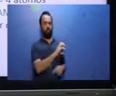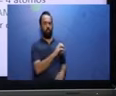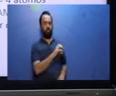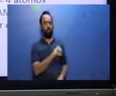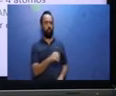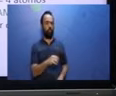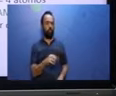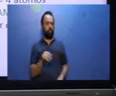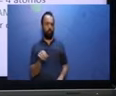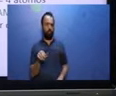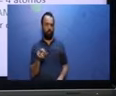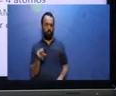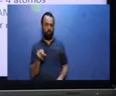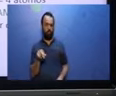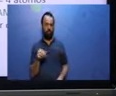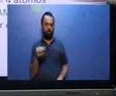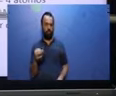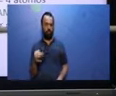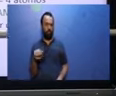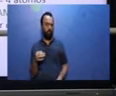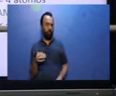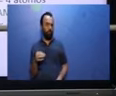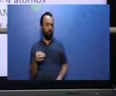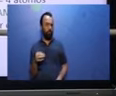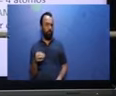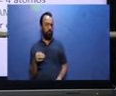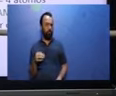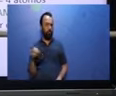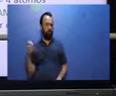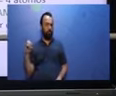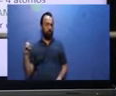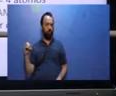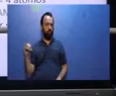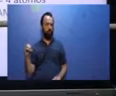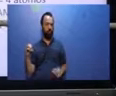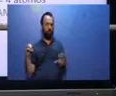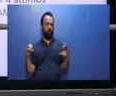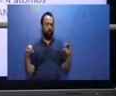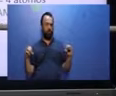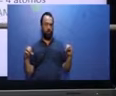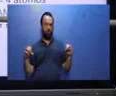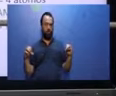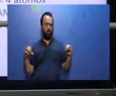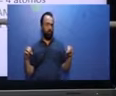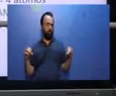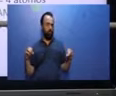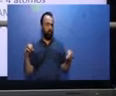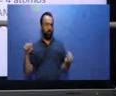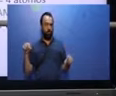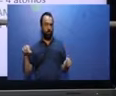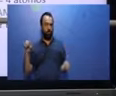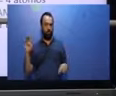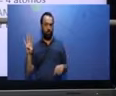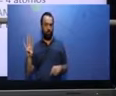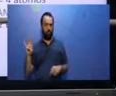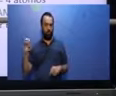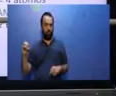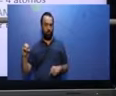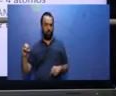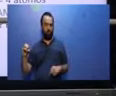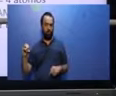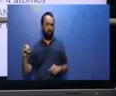então ele tá na quantidade certa então agora eu preciso arrumar o a quantidade de oxigênio nós ficamos com quatro oxigênios